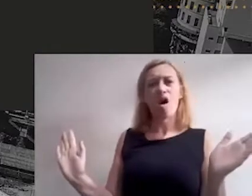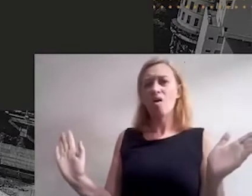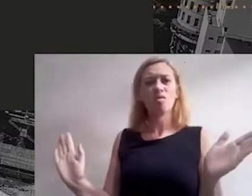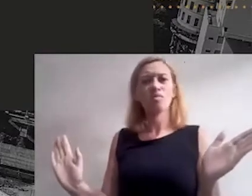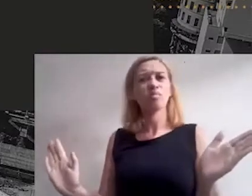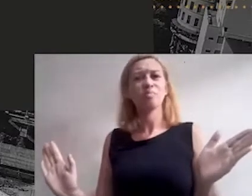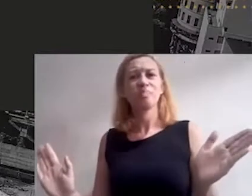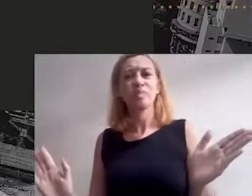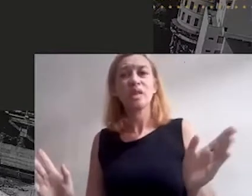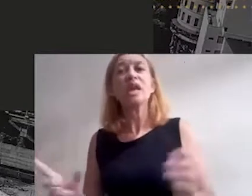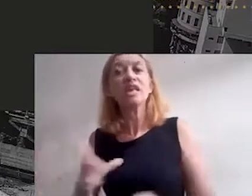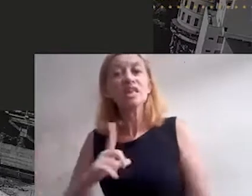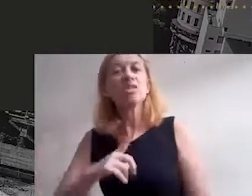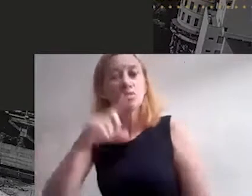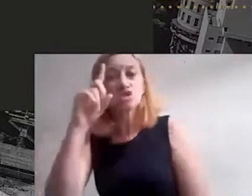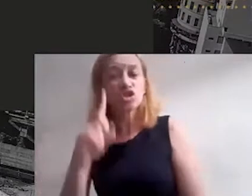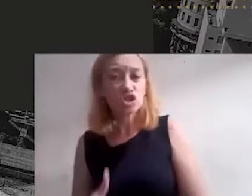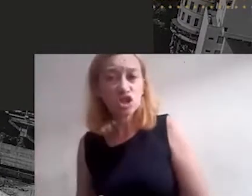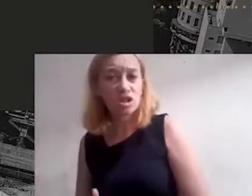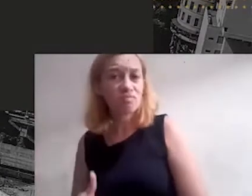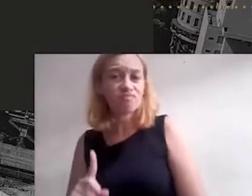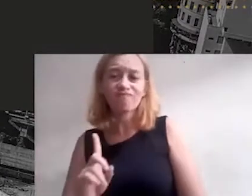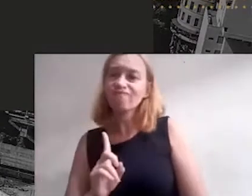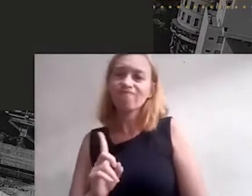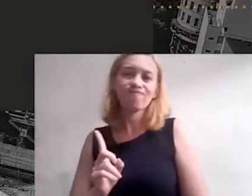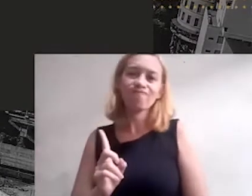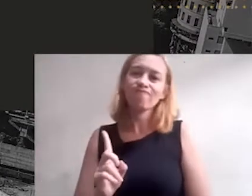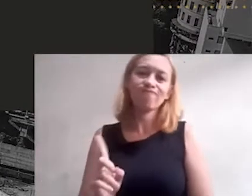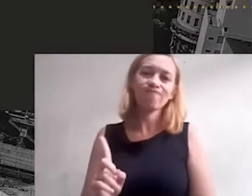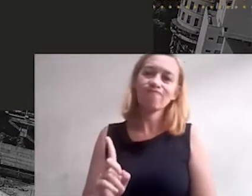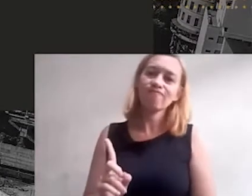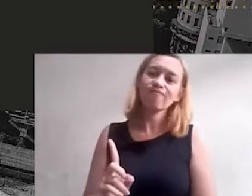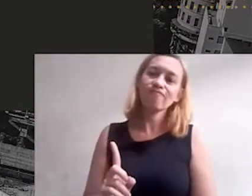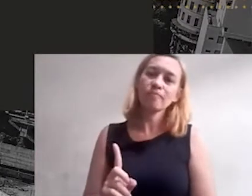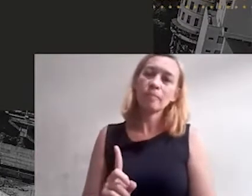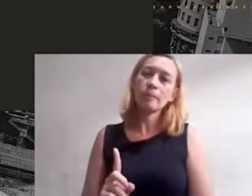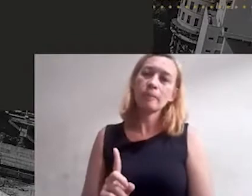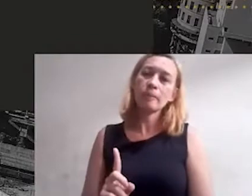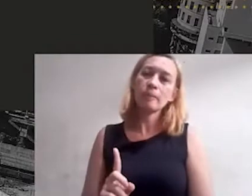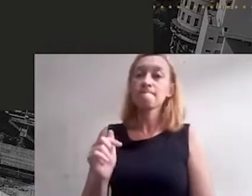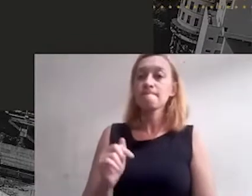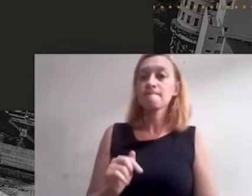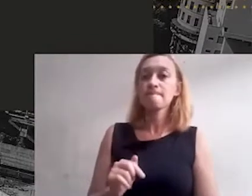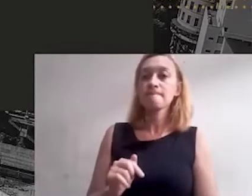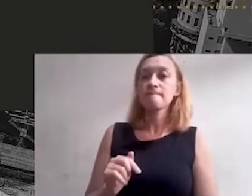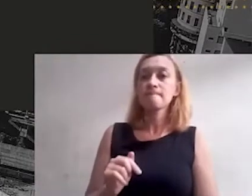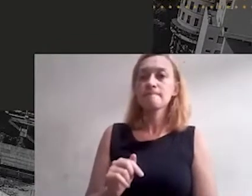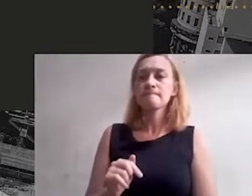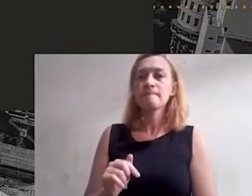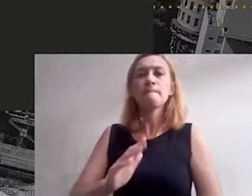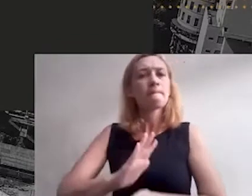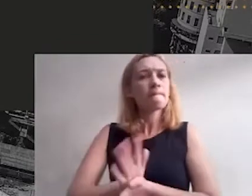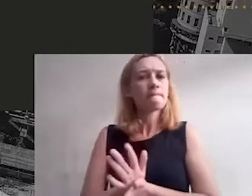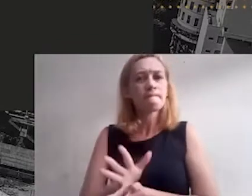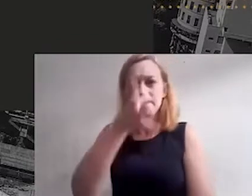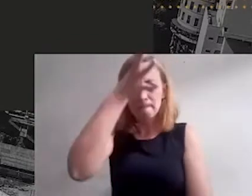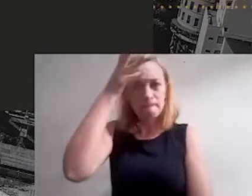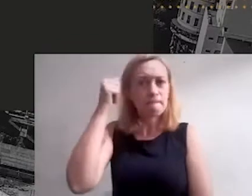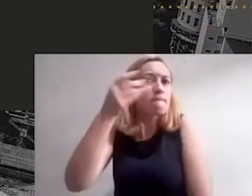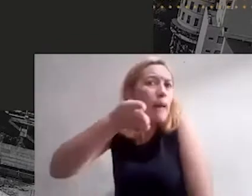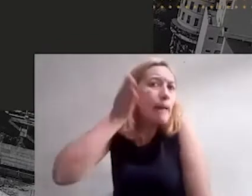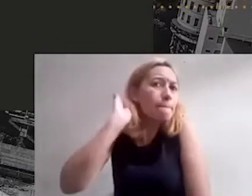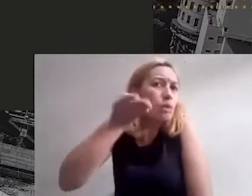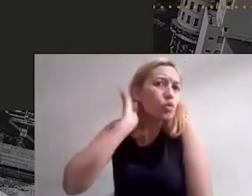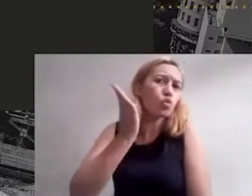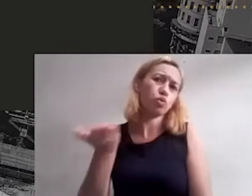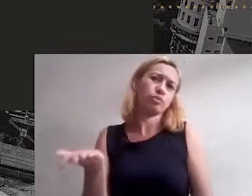direito de ter, mas ninguém fale uma palavra. Está aqui motosserra nova que pode acabar com a Amazônia. É burrice. Nós vimos que às vezes a motosserra é jogar